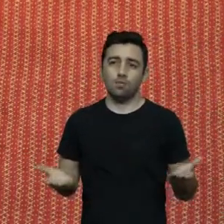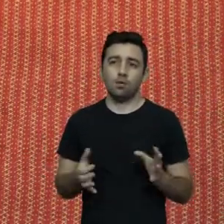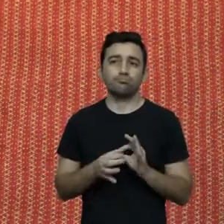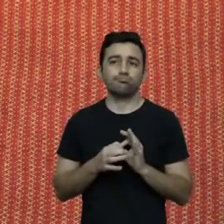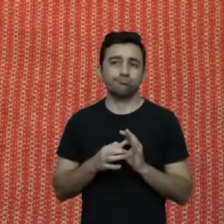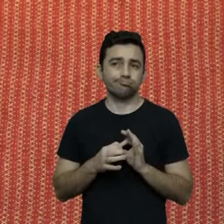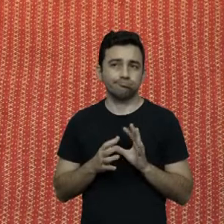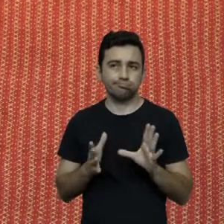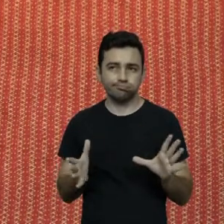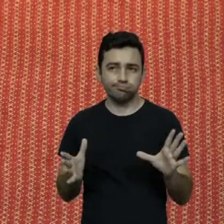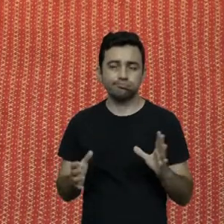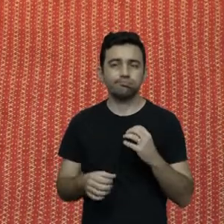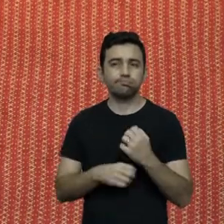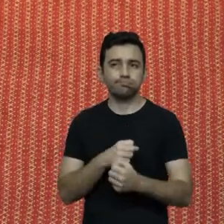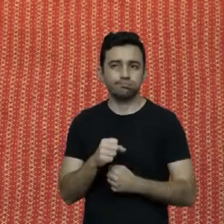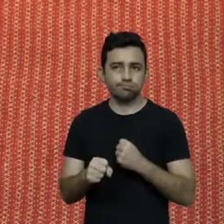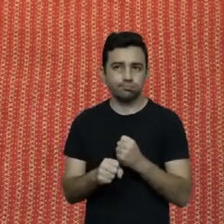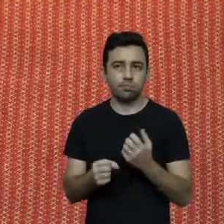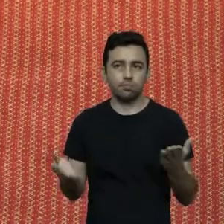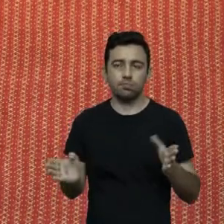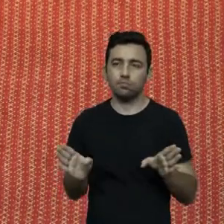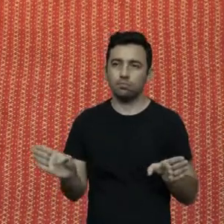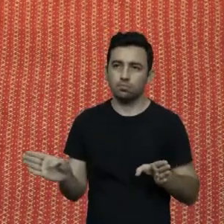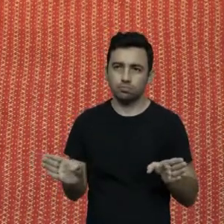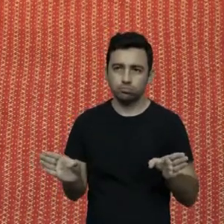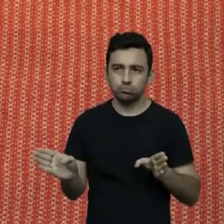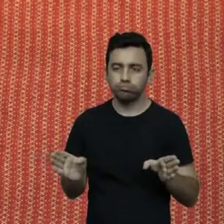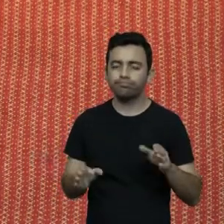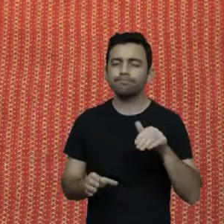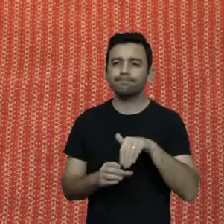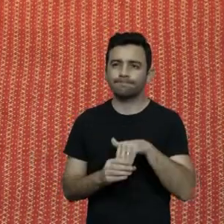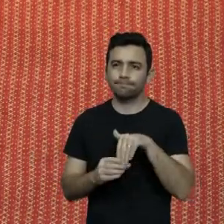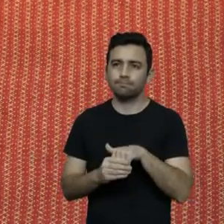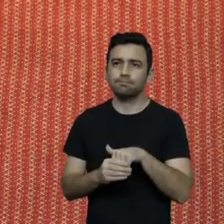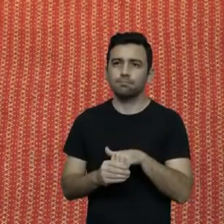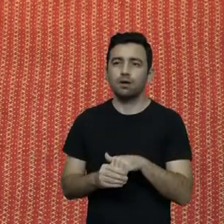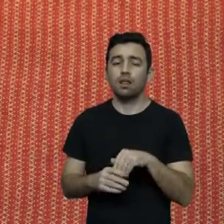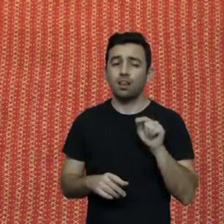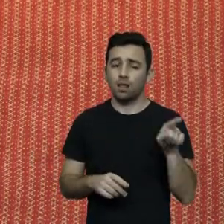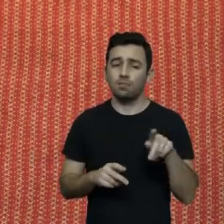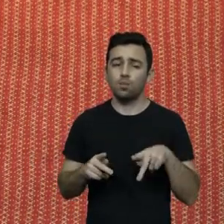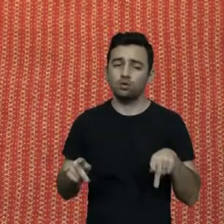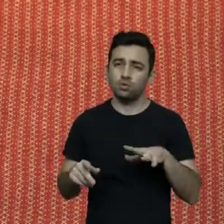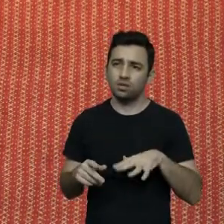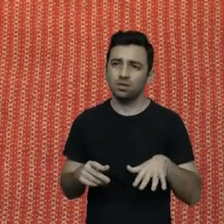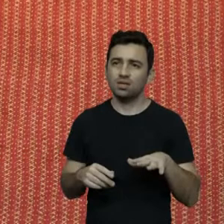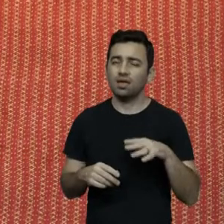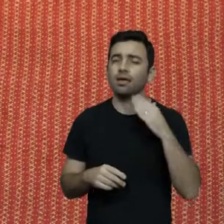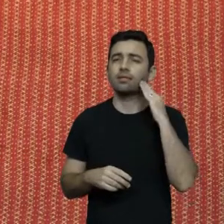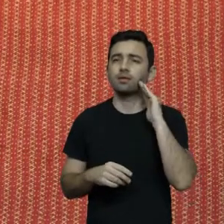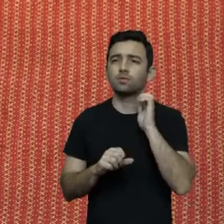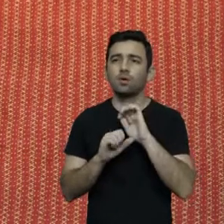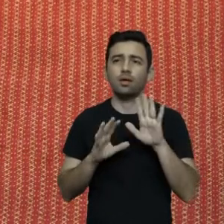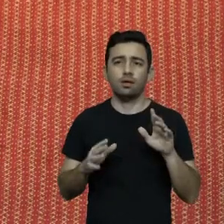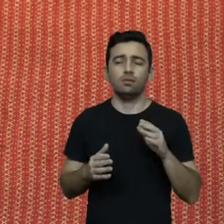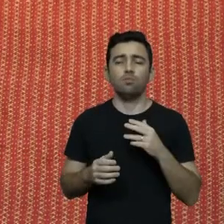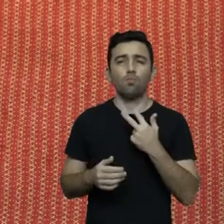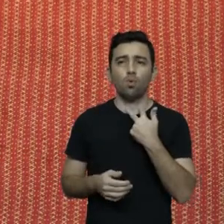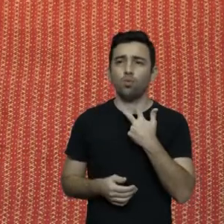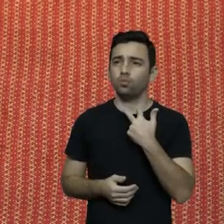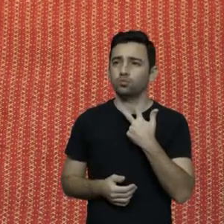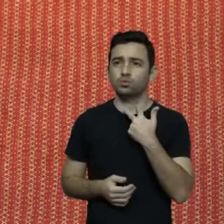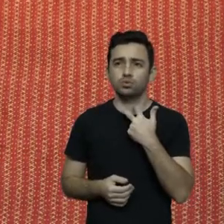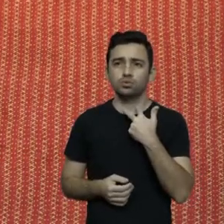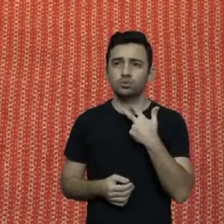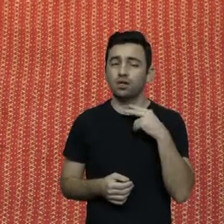em ano eleitoral é que a procura lei entende que não se pode em função